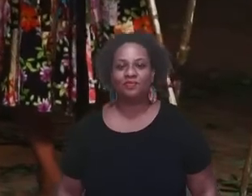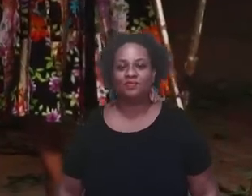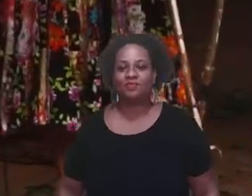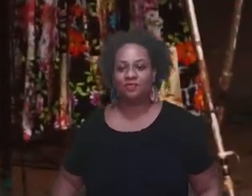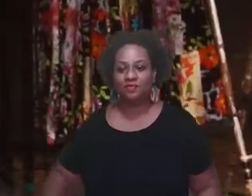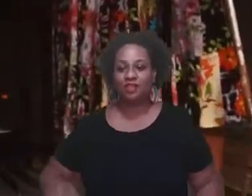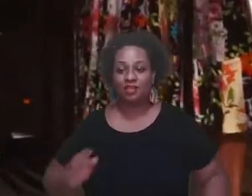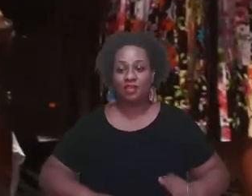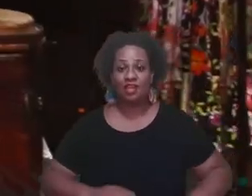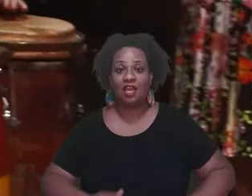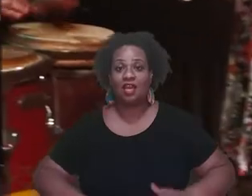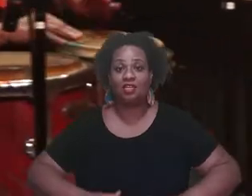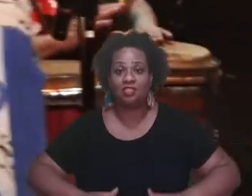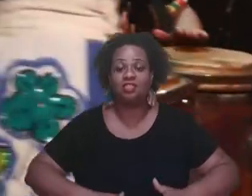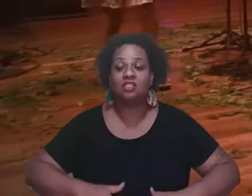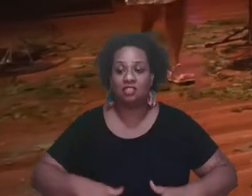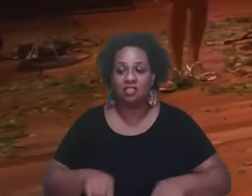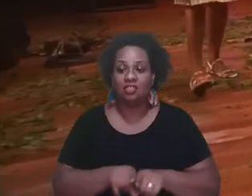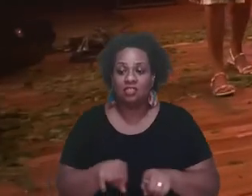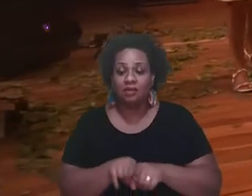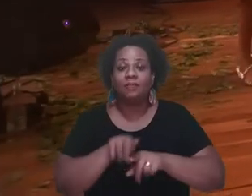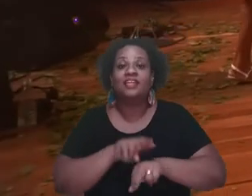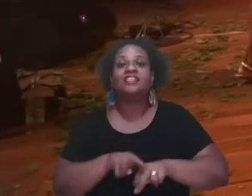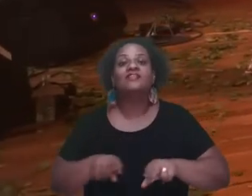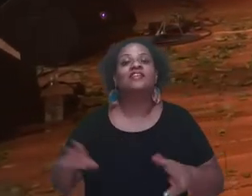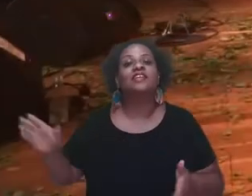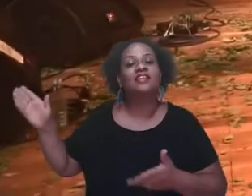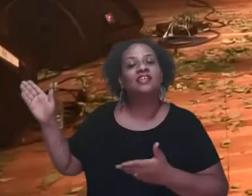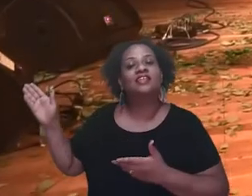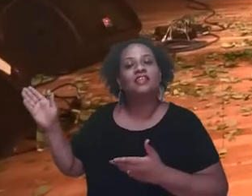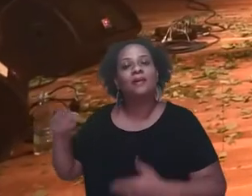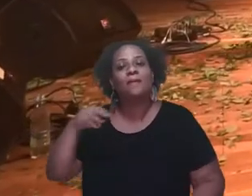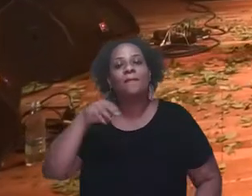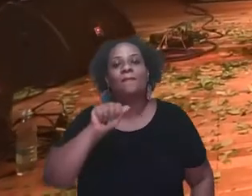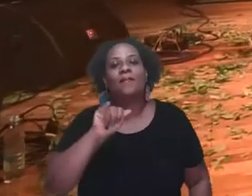tu caixa e também tá Tonga troca pelo um